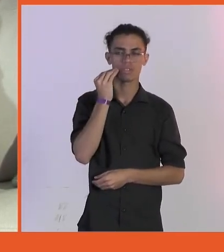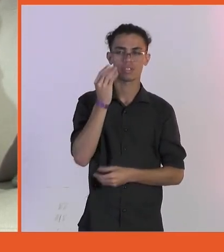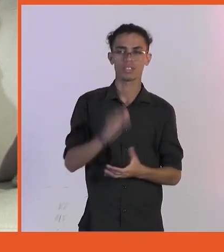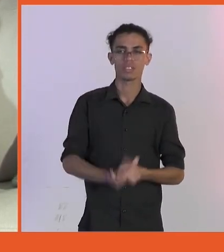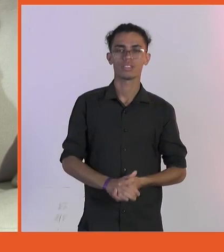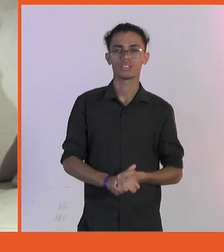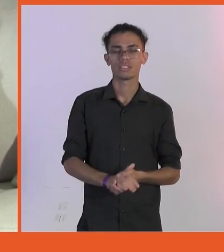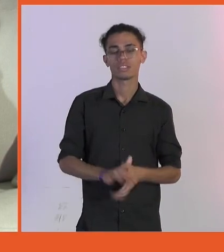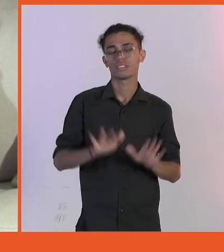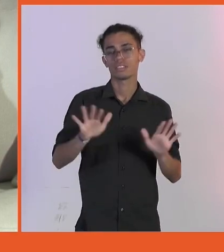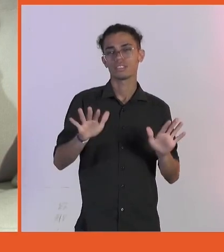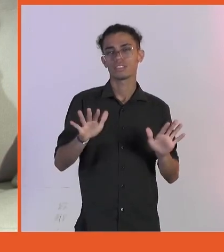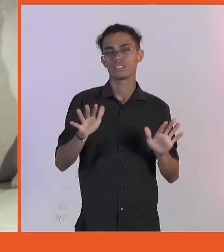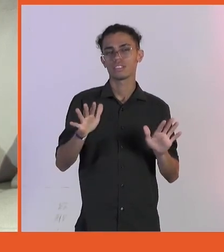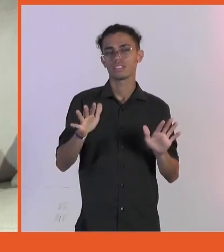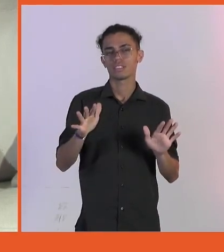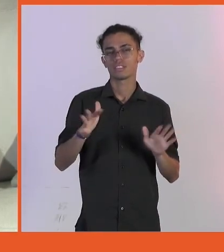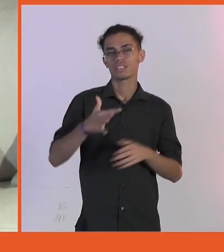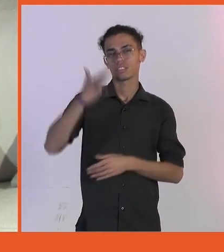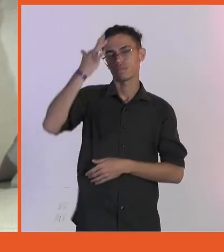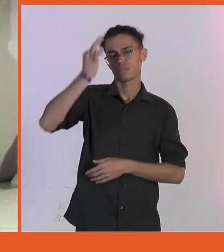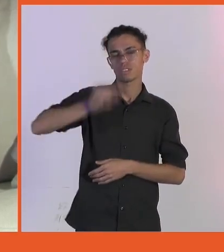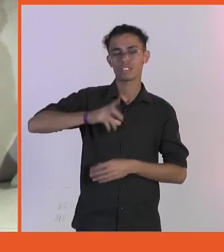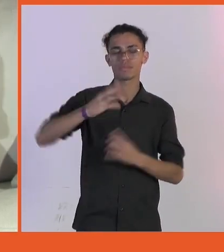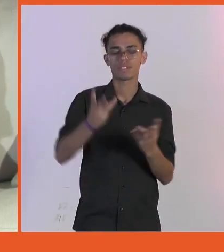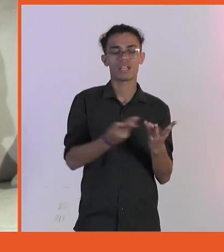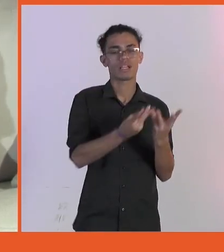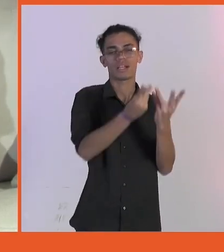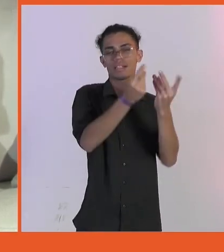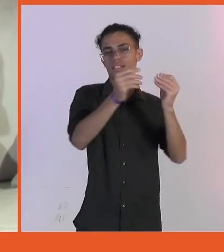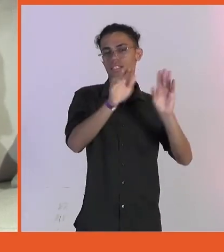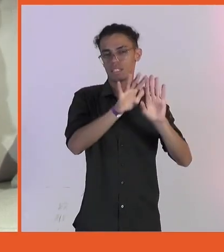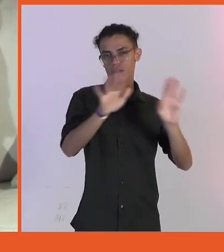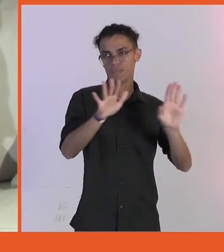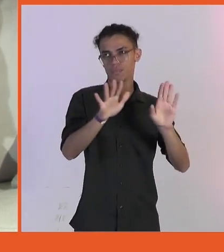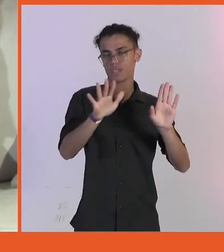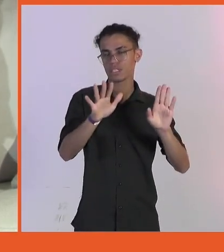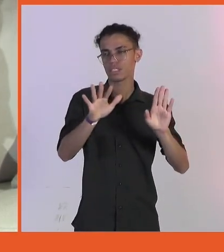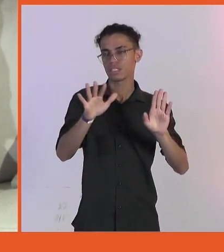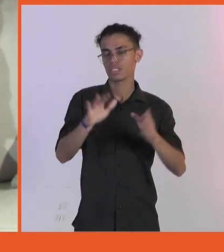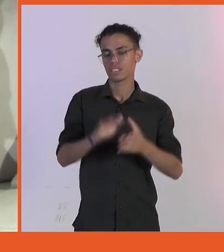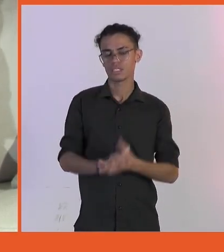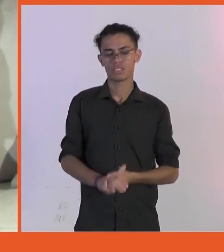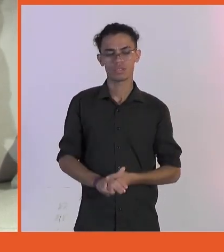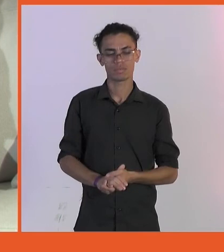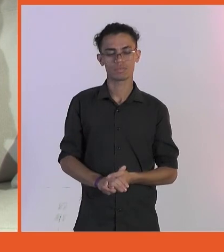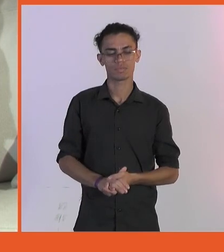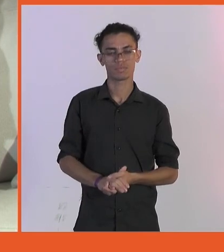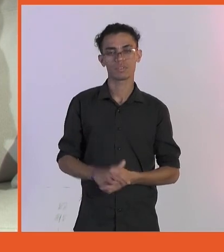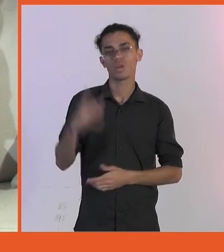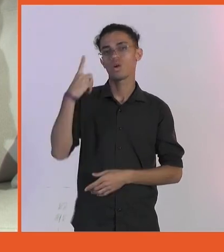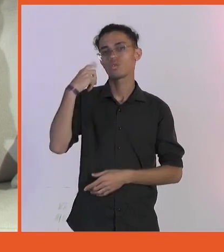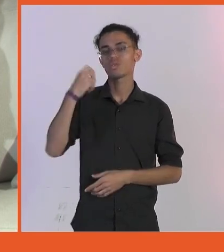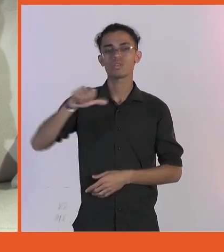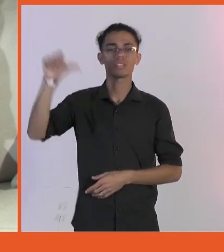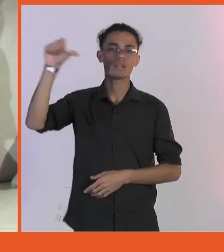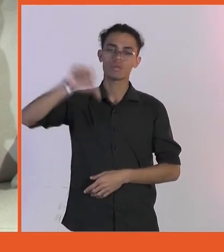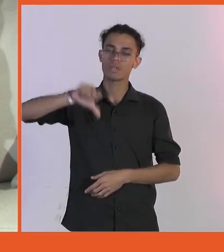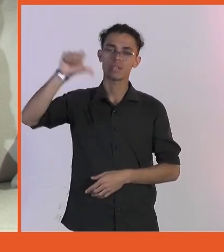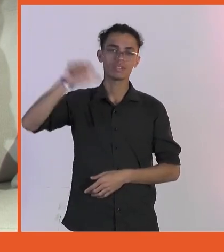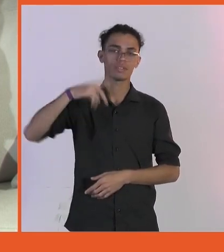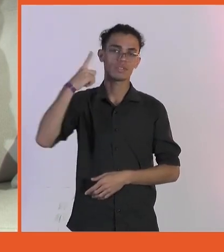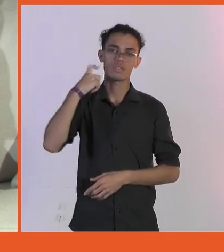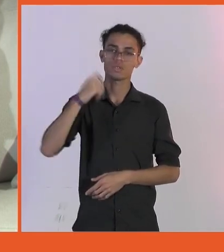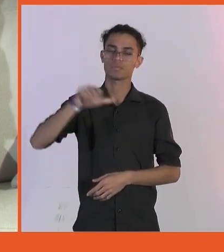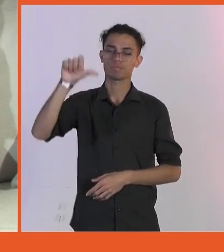a gente entendeu que não dá pra gente fazer tudo com excelência, sabe? Então, se o YouTube é o nosso foco, é ali que a gente ganha a nossa grana, então a gente coloca toda a